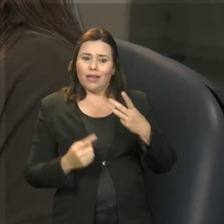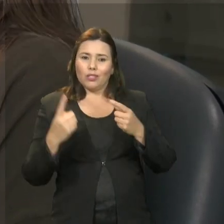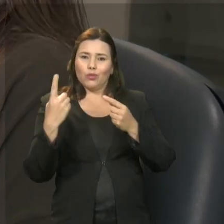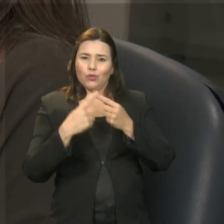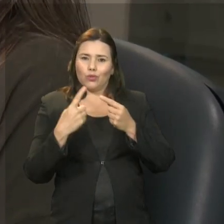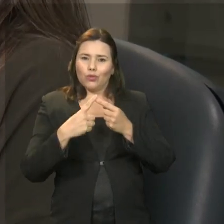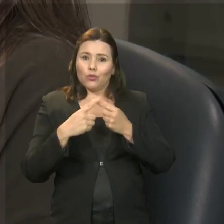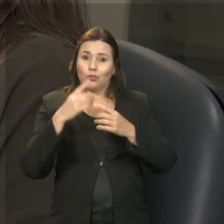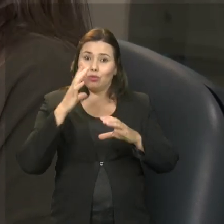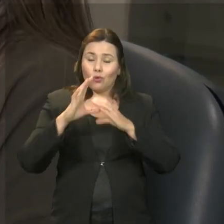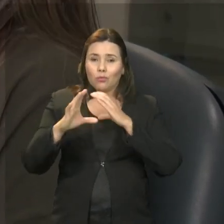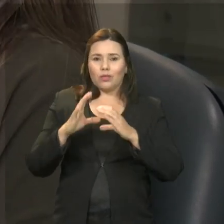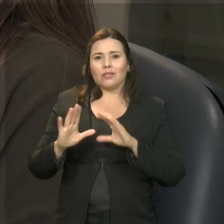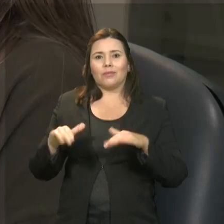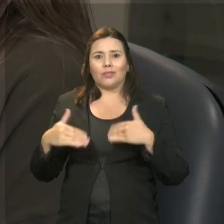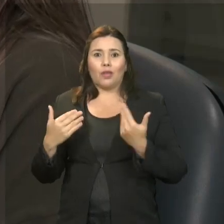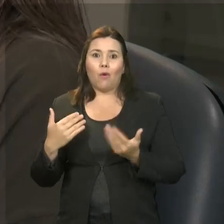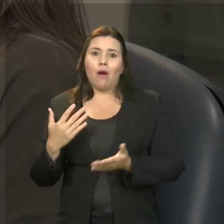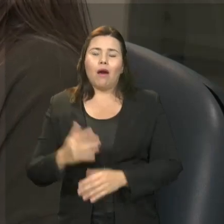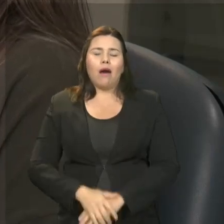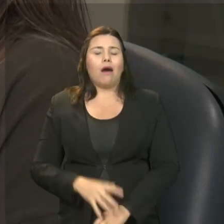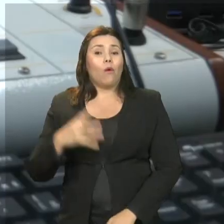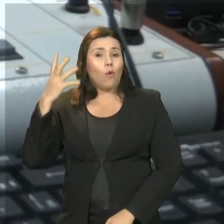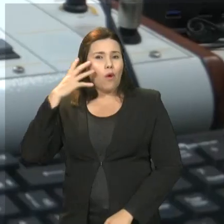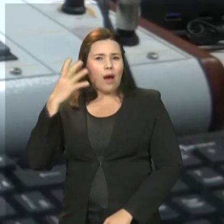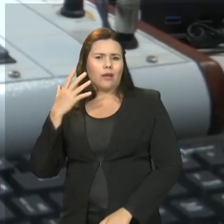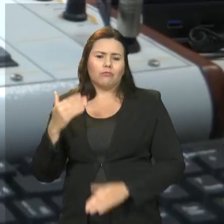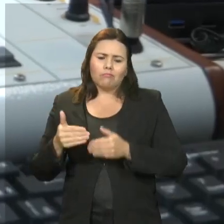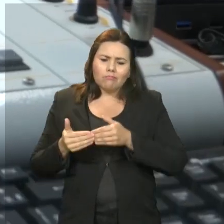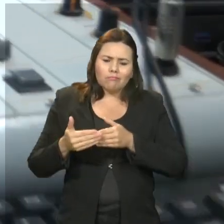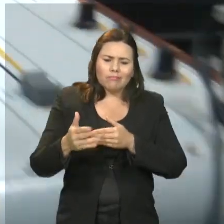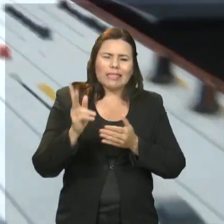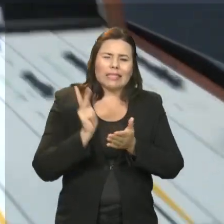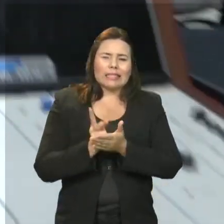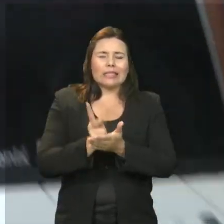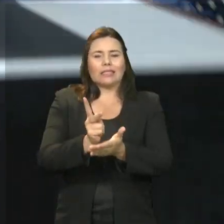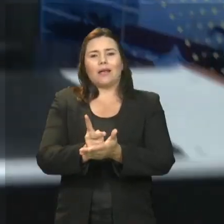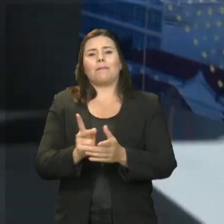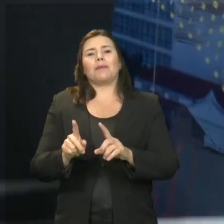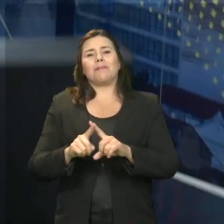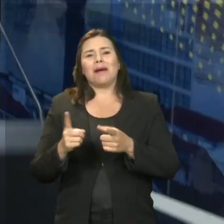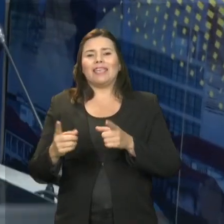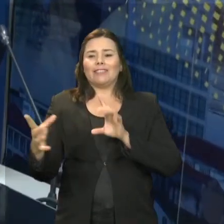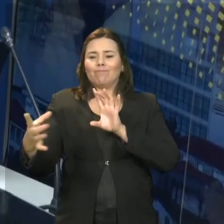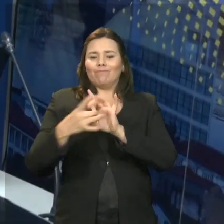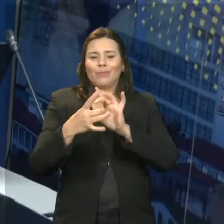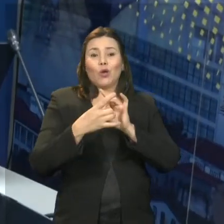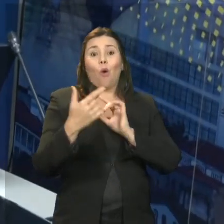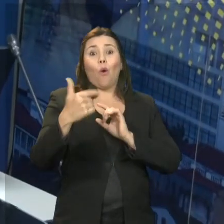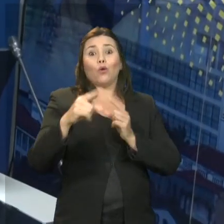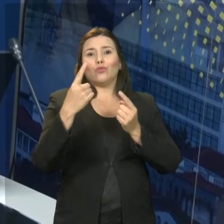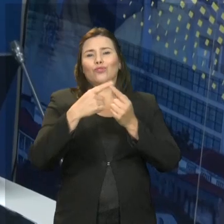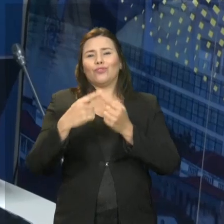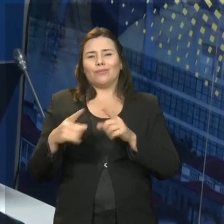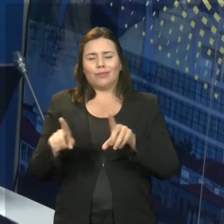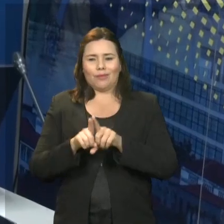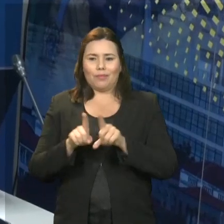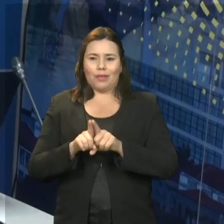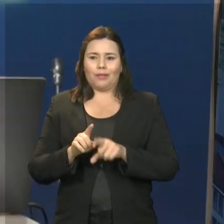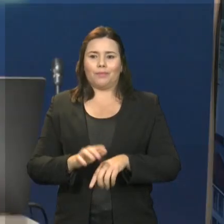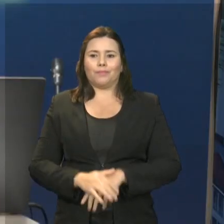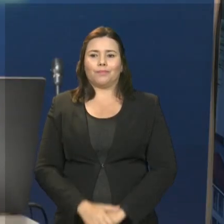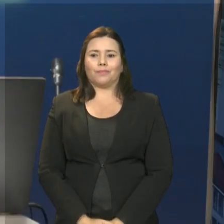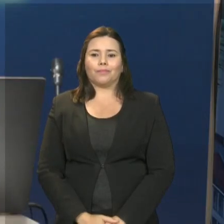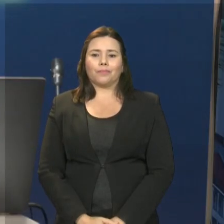a evolução do rádio é fantástica. O rádio vai viver para sempre. Agilidade e velocidade são características fundamentais do